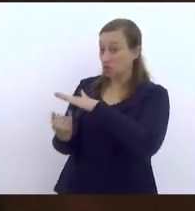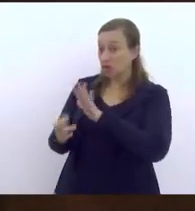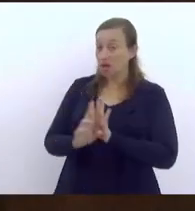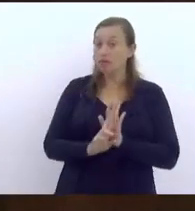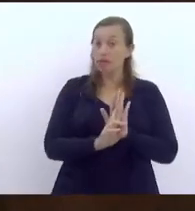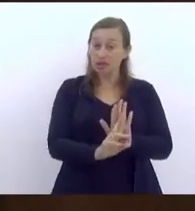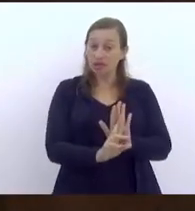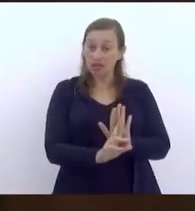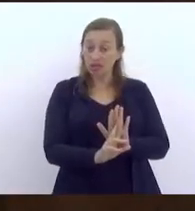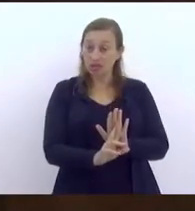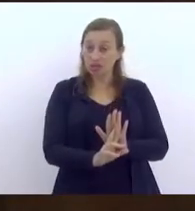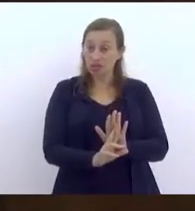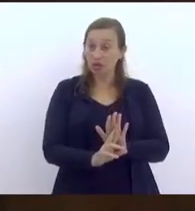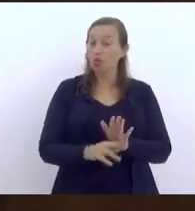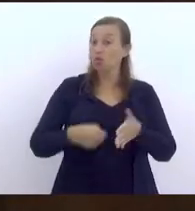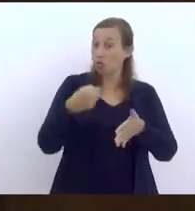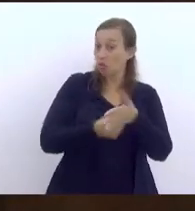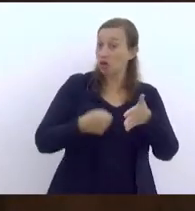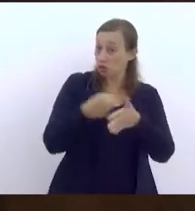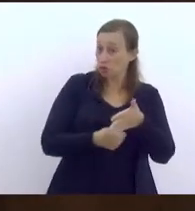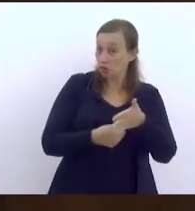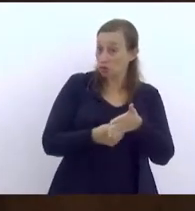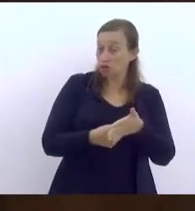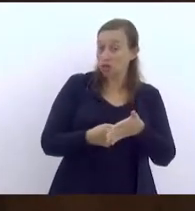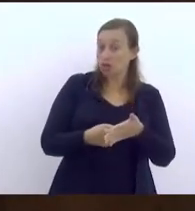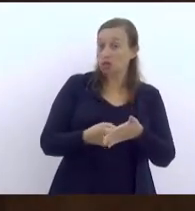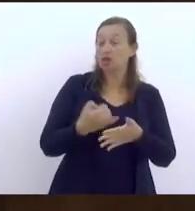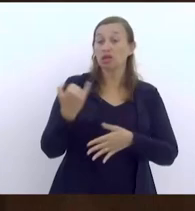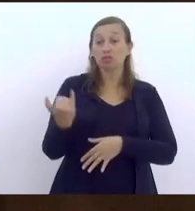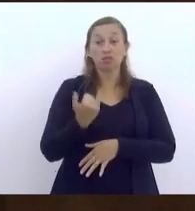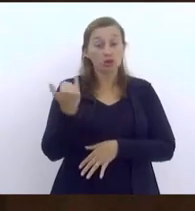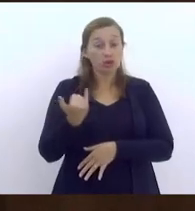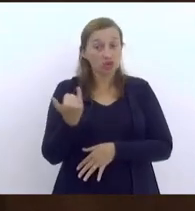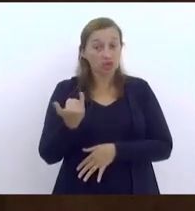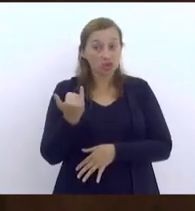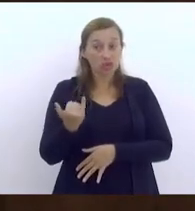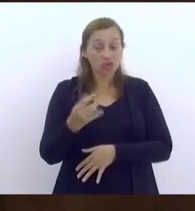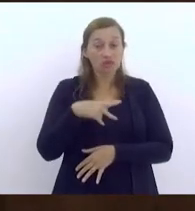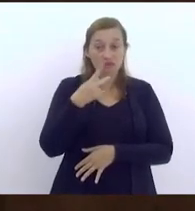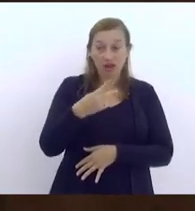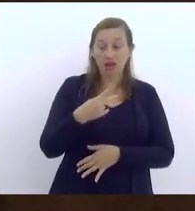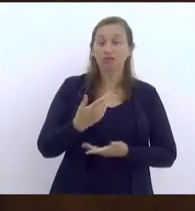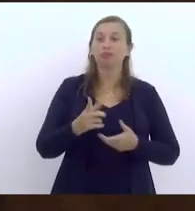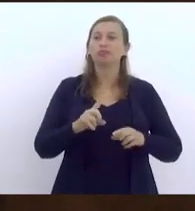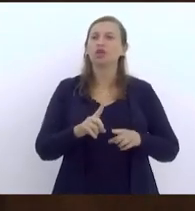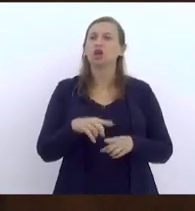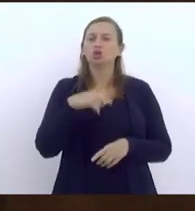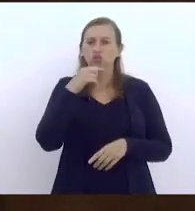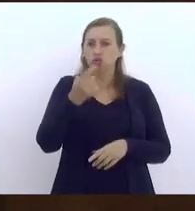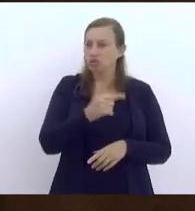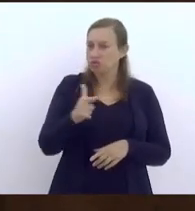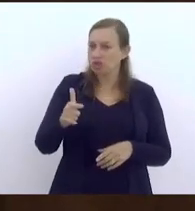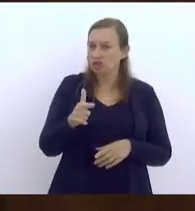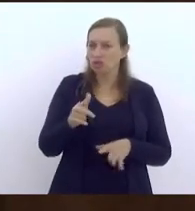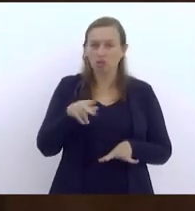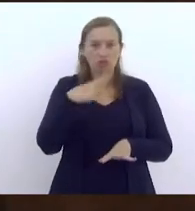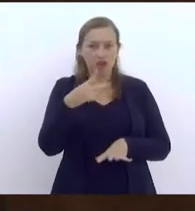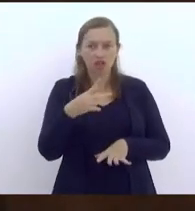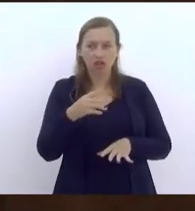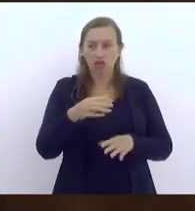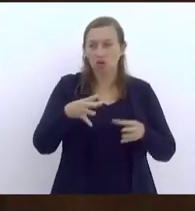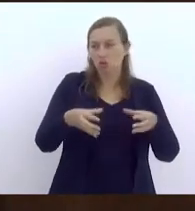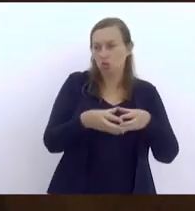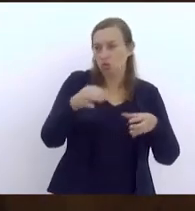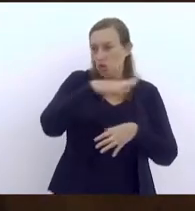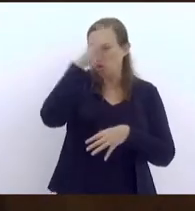causa. E há alguma coisa de importante naquilo que ela prega. E sem dúvida nenhuma, não estou dizendo que o Arco-Íris foi